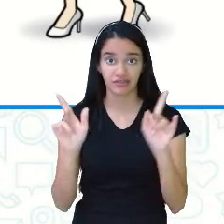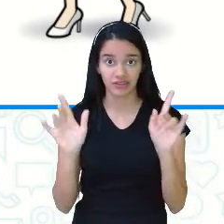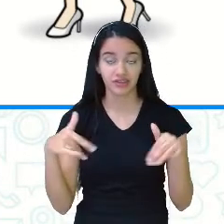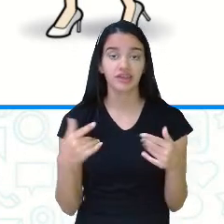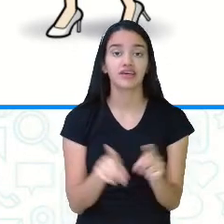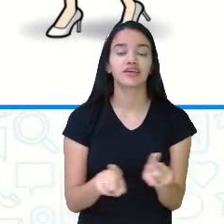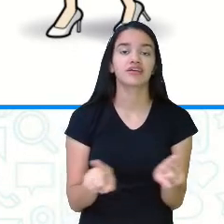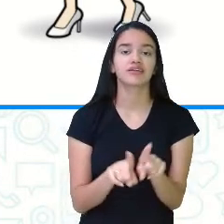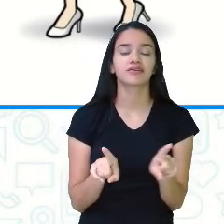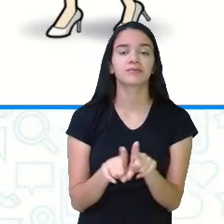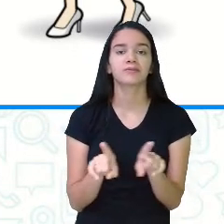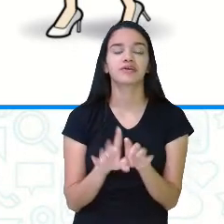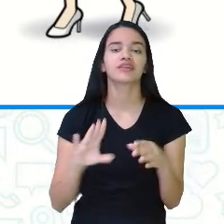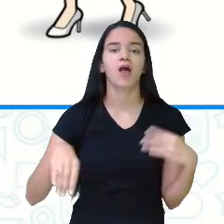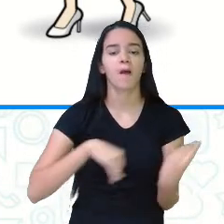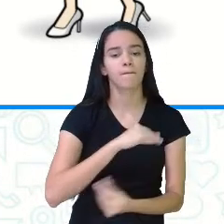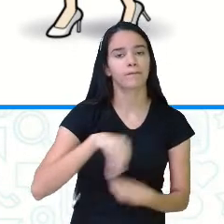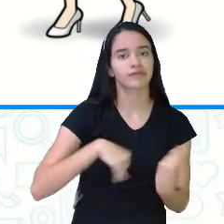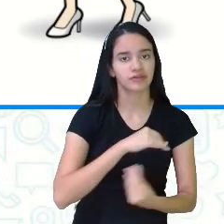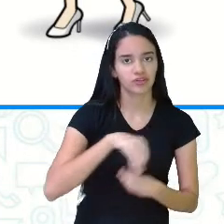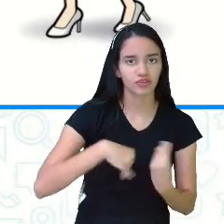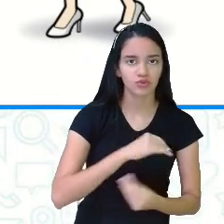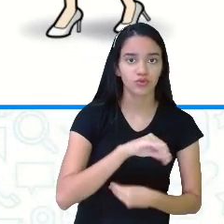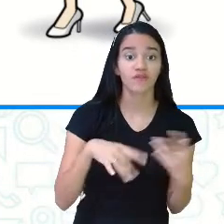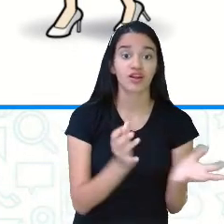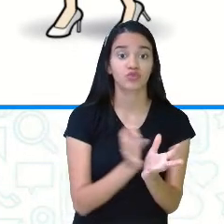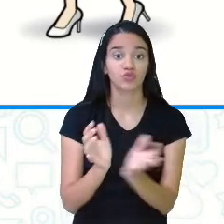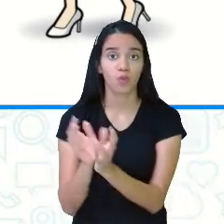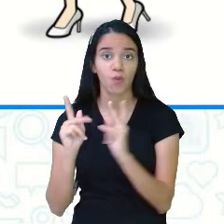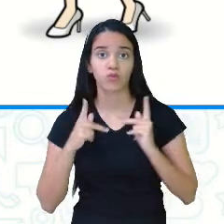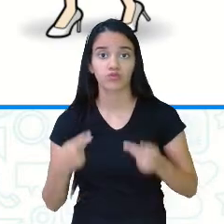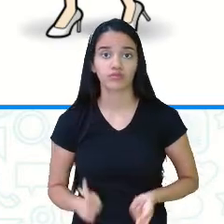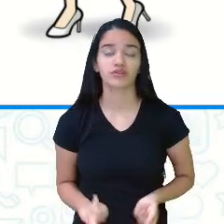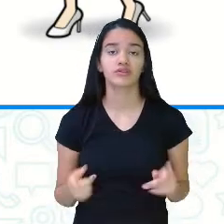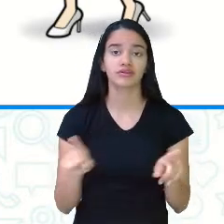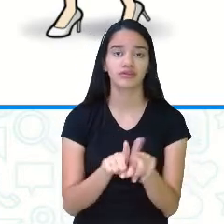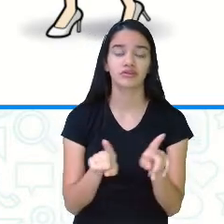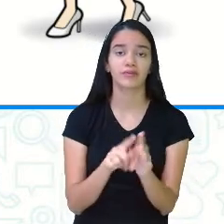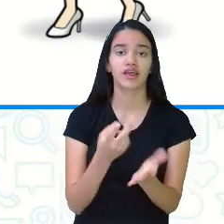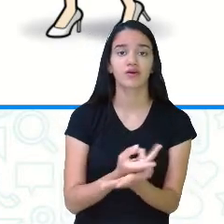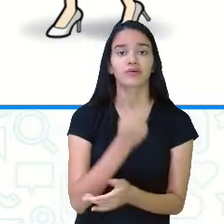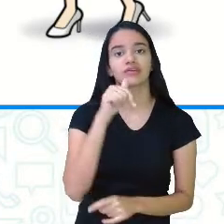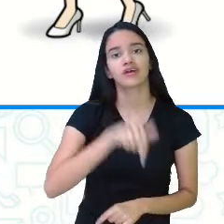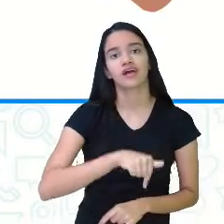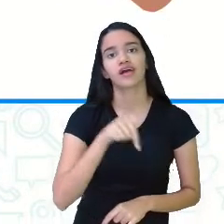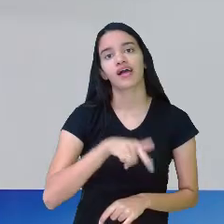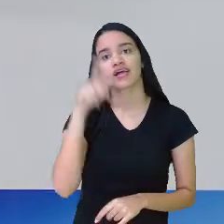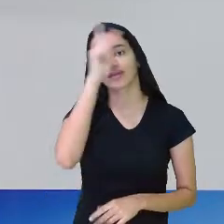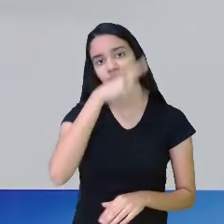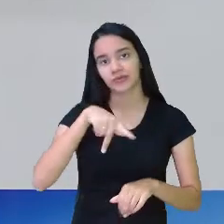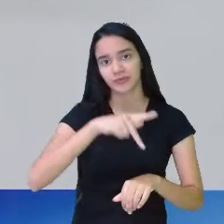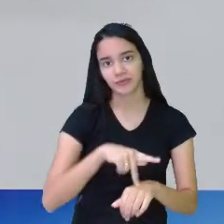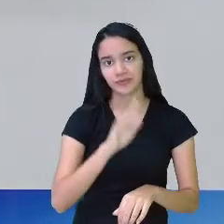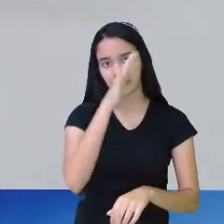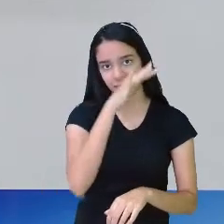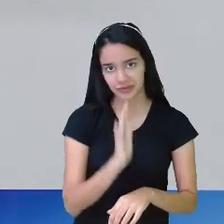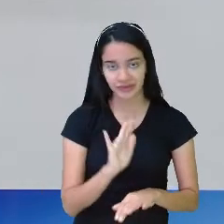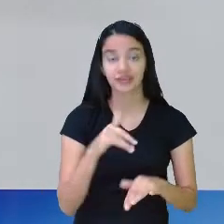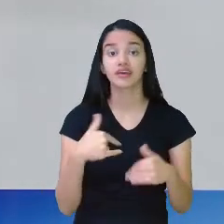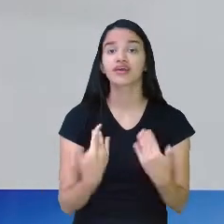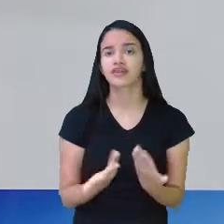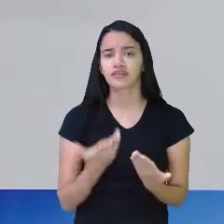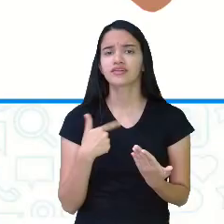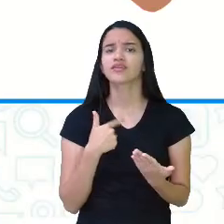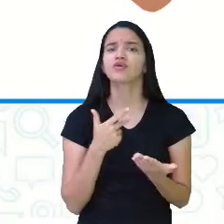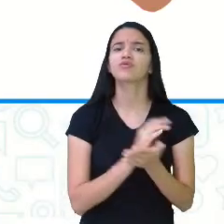Isso ocorreu em razão da mistura de diversos grupos humanos que aconteceu aqui no nosso país. Então,